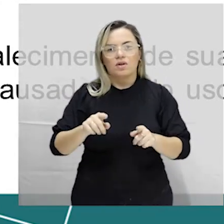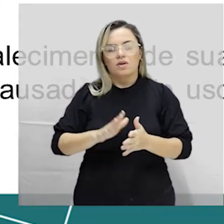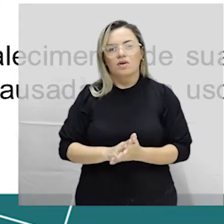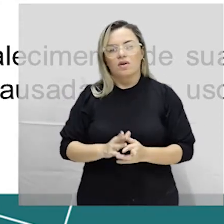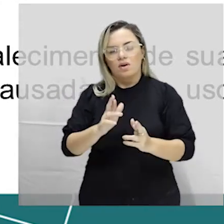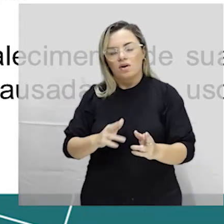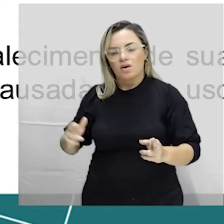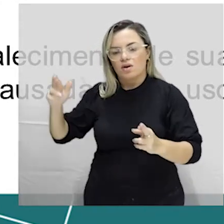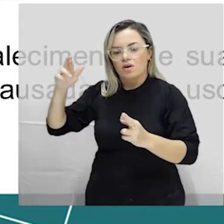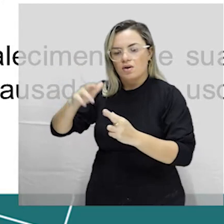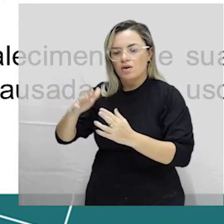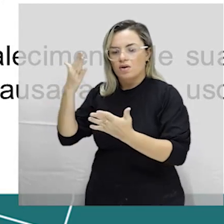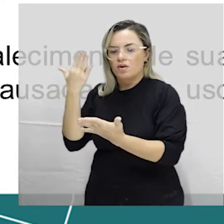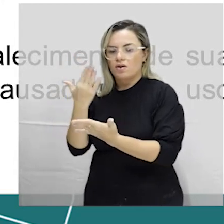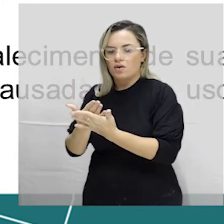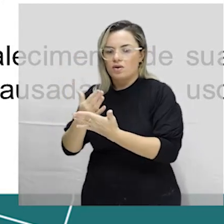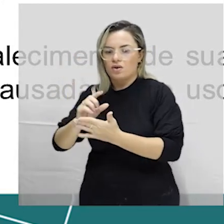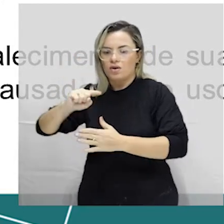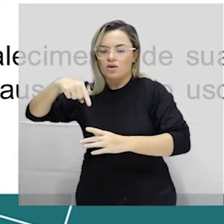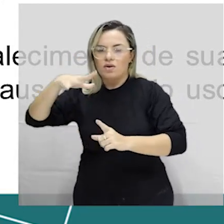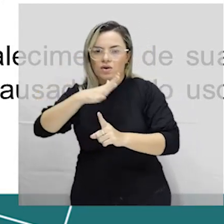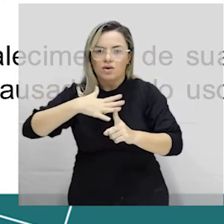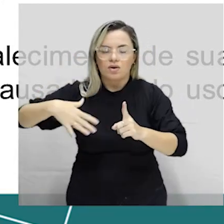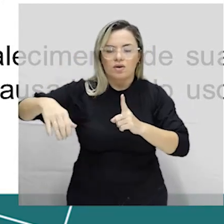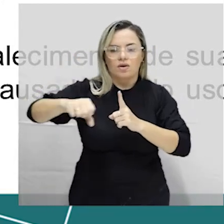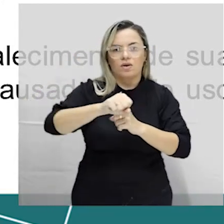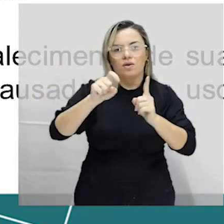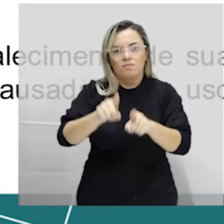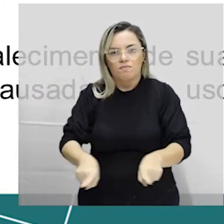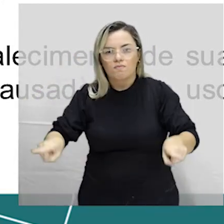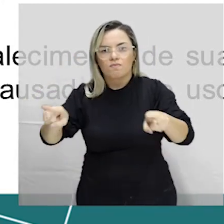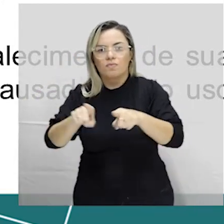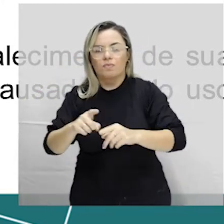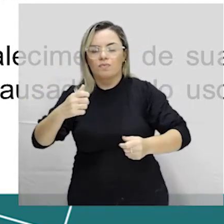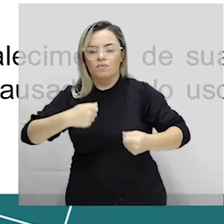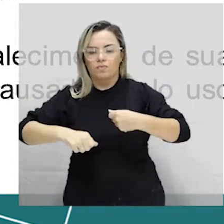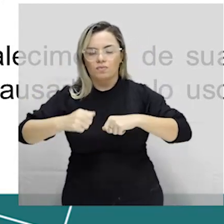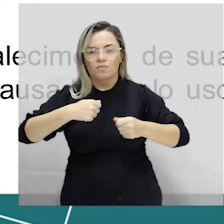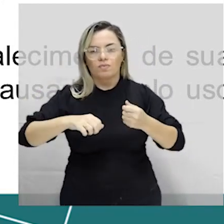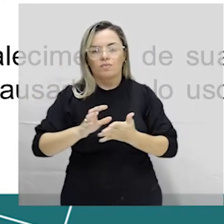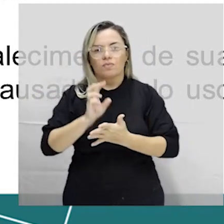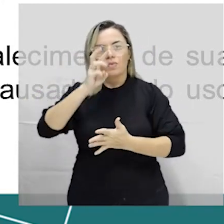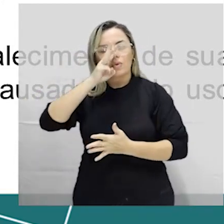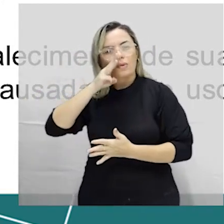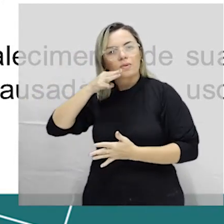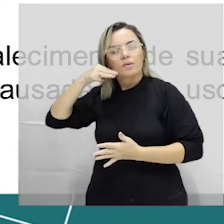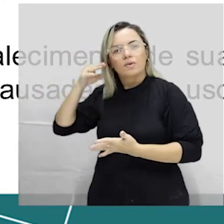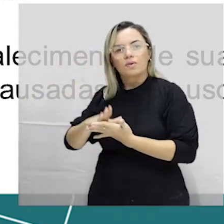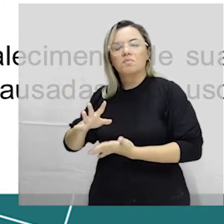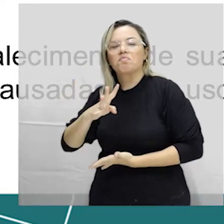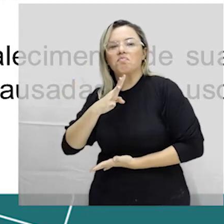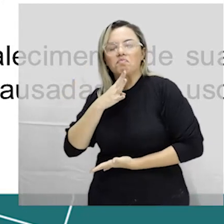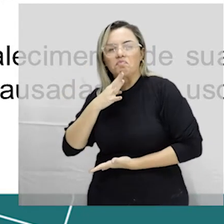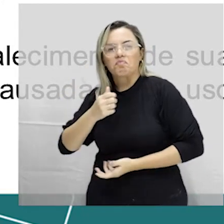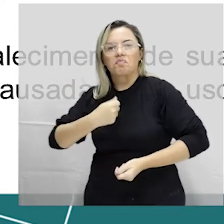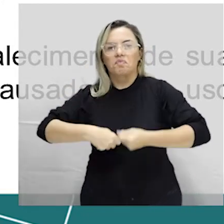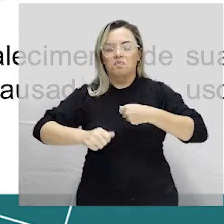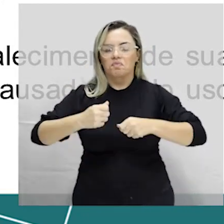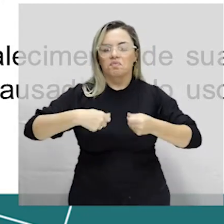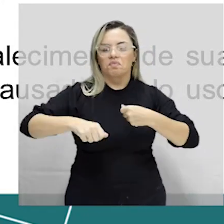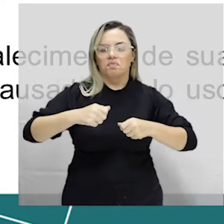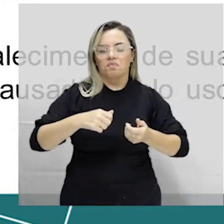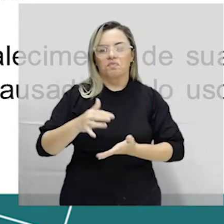para os estudos posteriores de sociologia e também de economia, Marx também é conhecido como um economista,